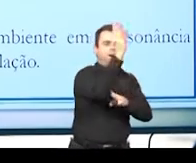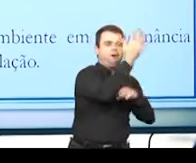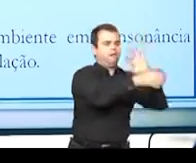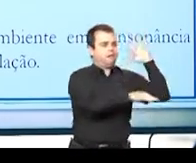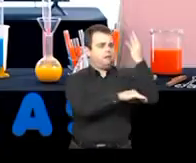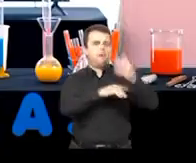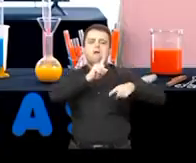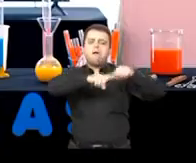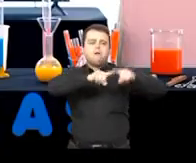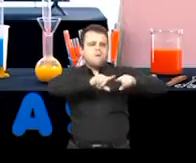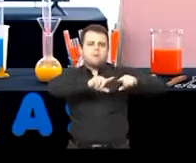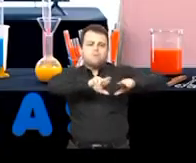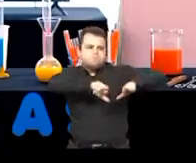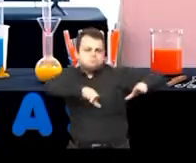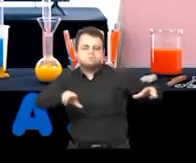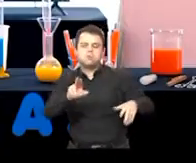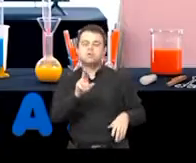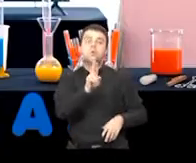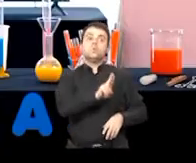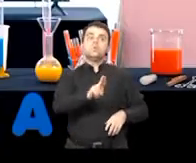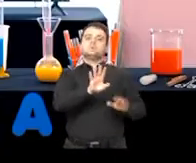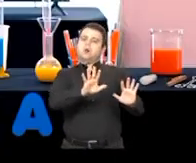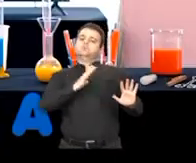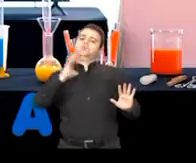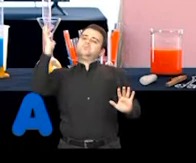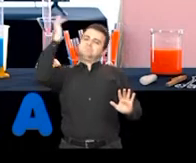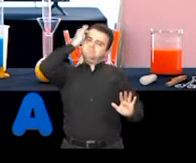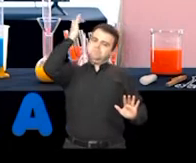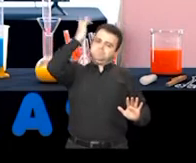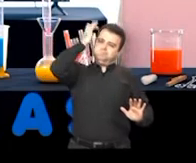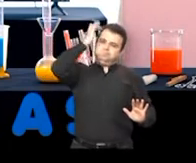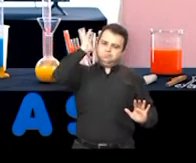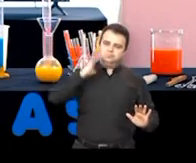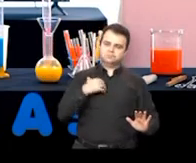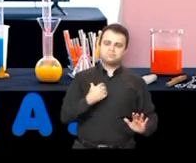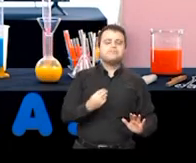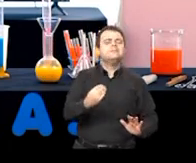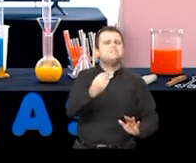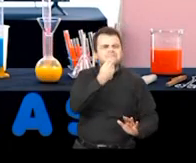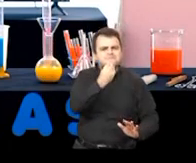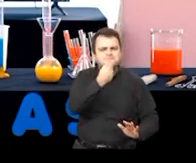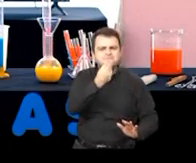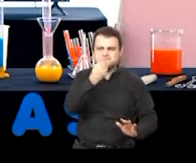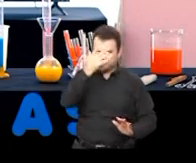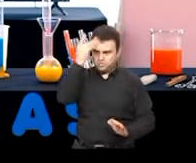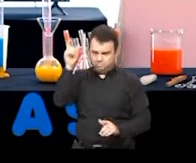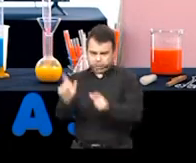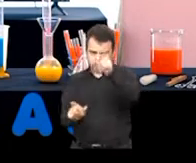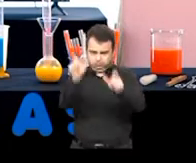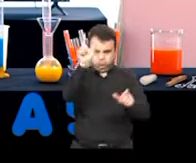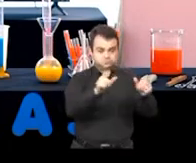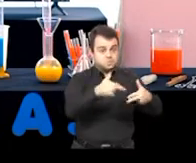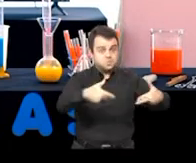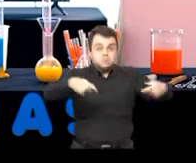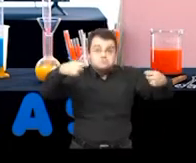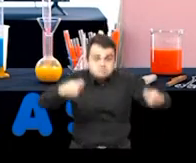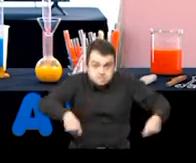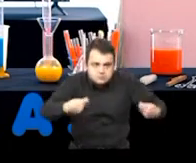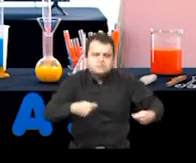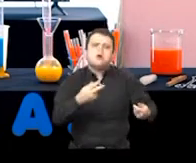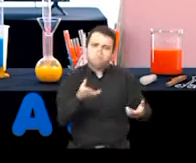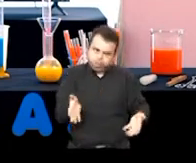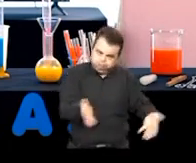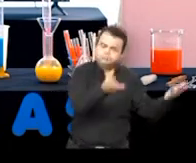a exploração deles por parte da sociedade. Ou seja, o correto é que o ser humano retire da natureza somente o que precisa